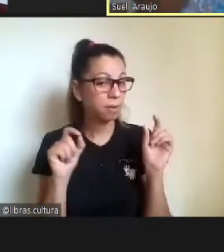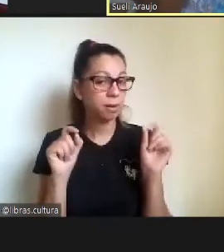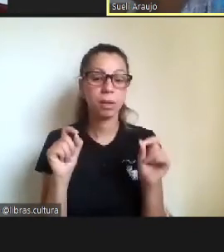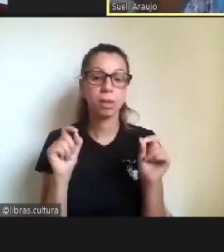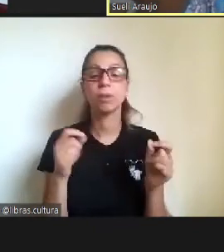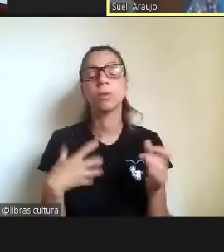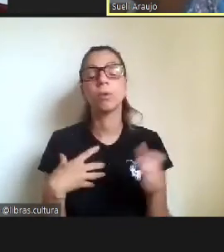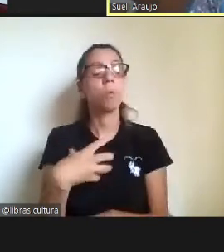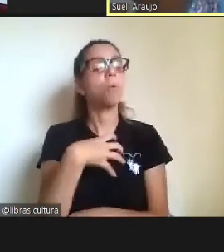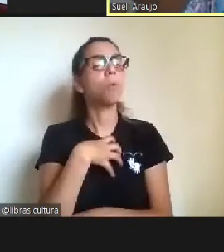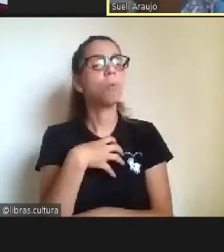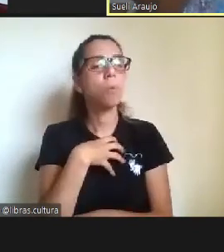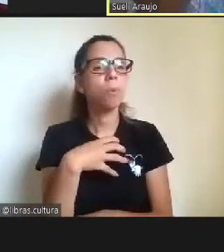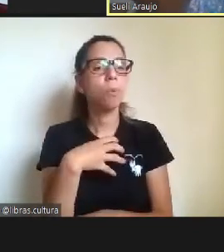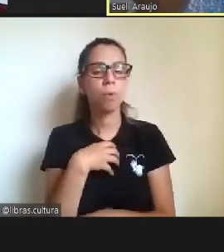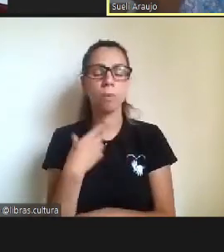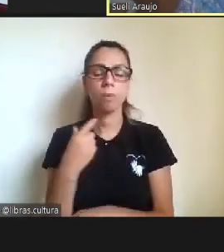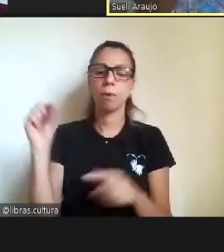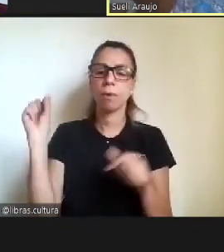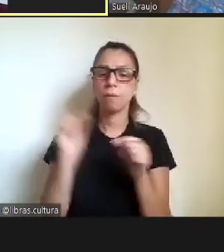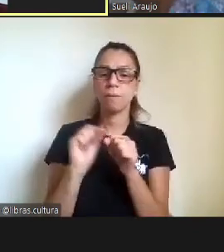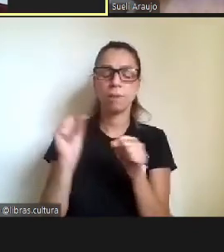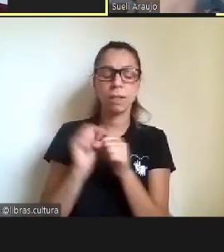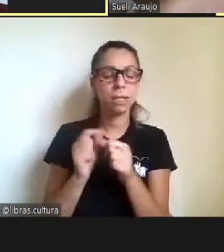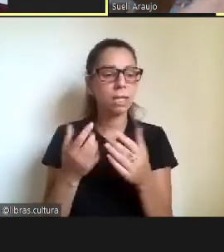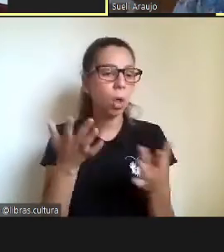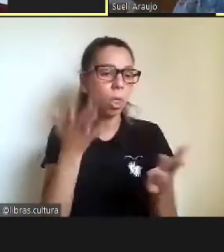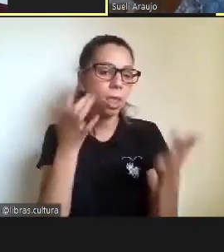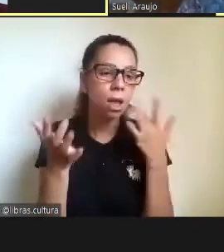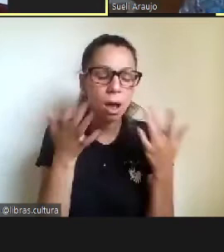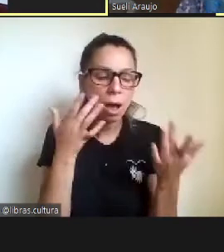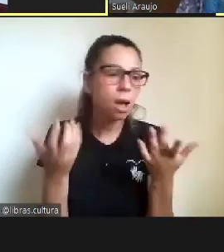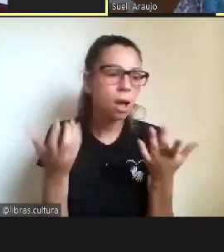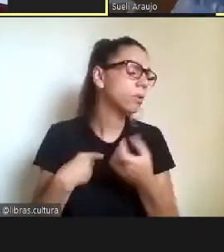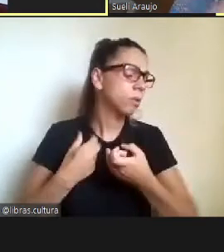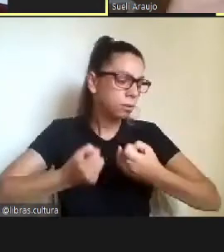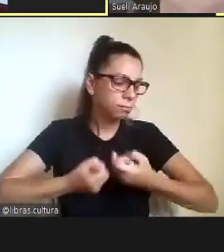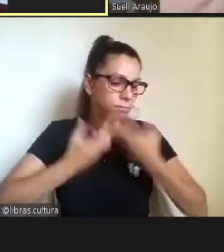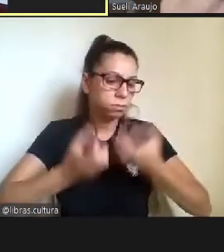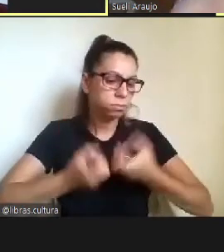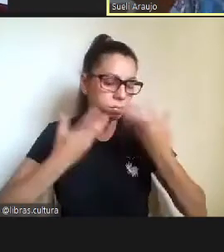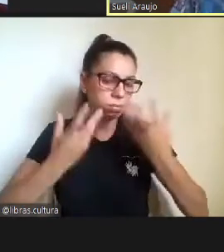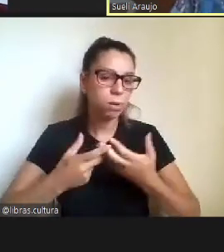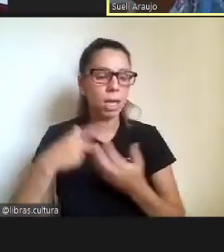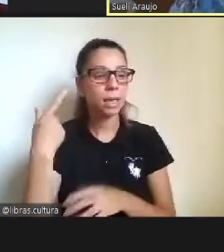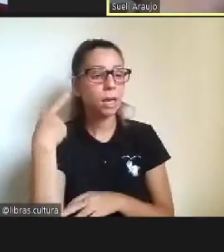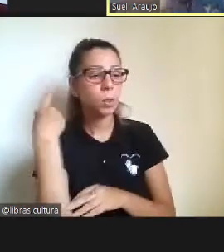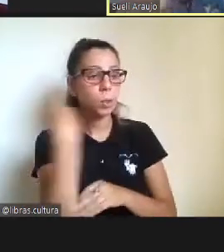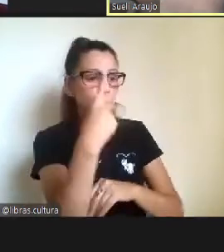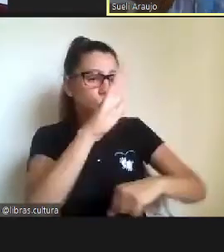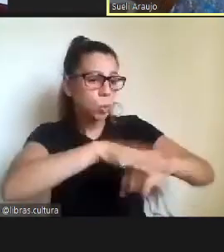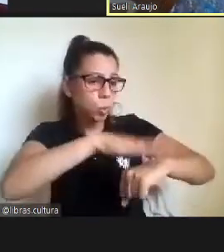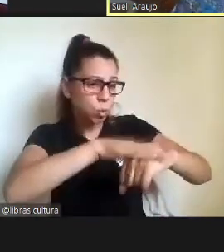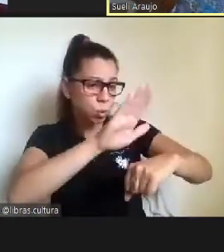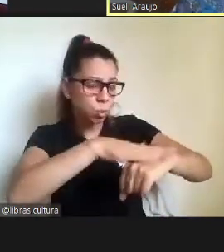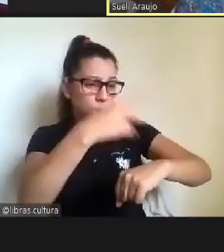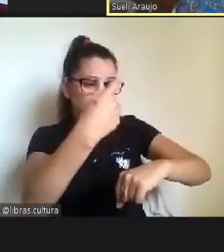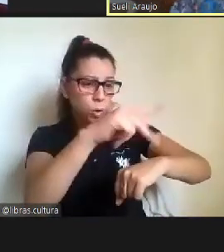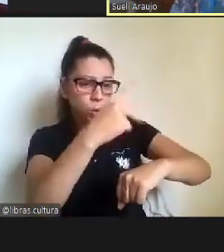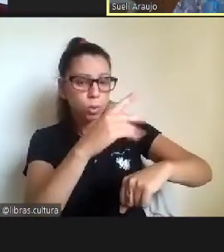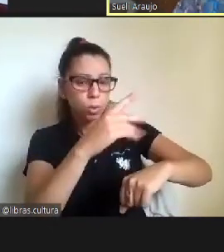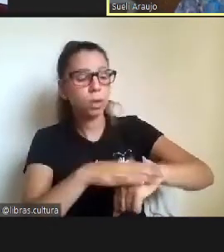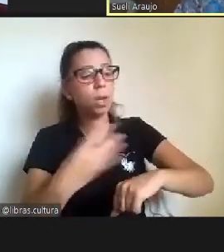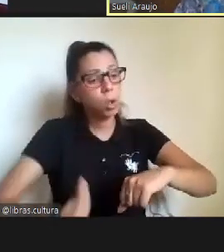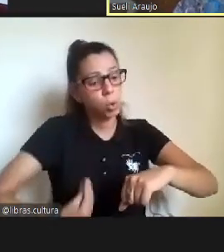estar, do fazer uma cena que fala as suas palavras, que é uma escritura sua, que está implicado com a sua